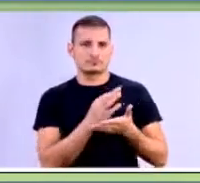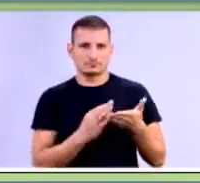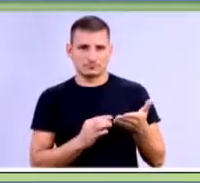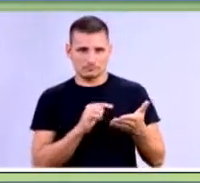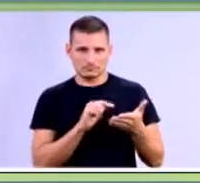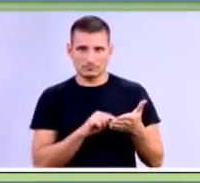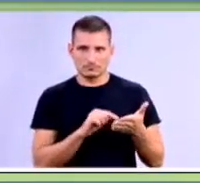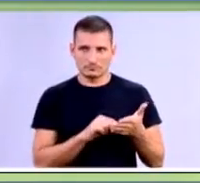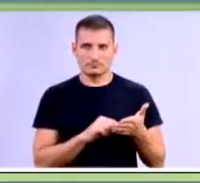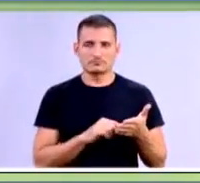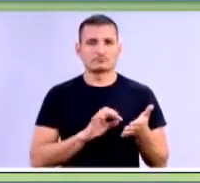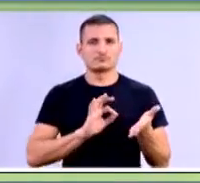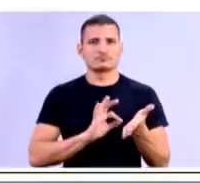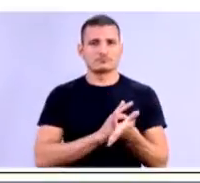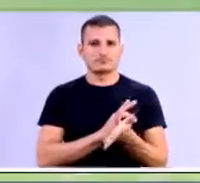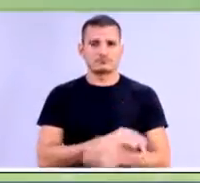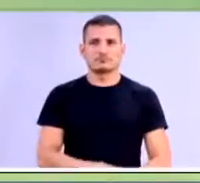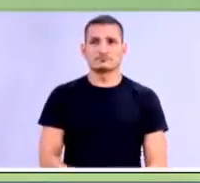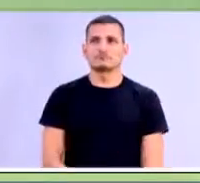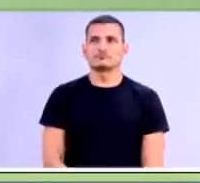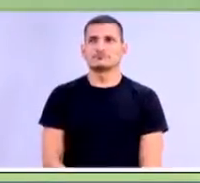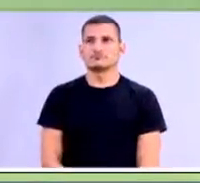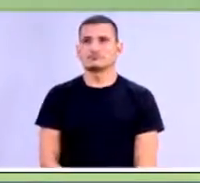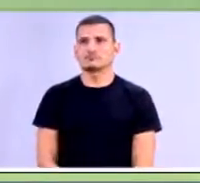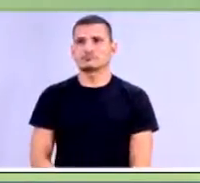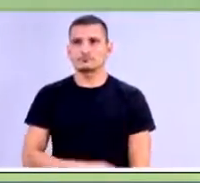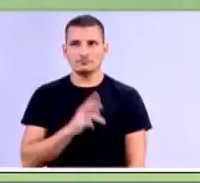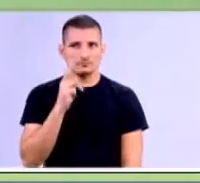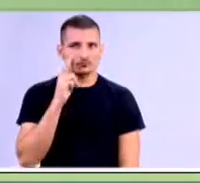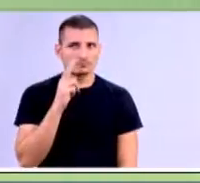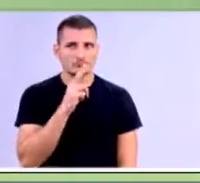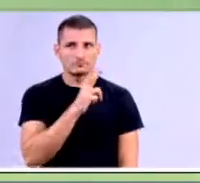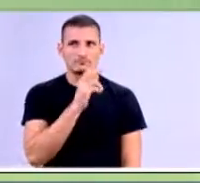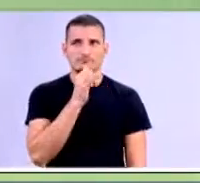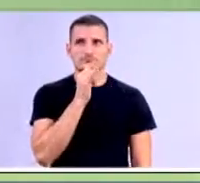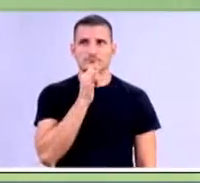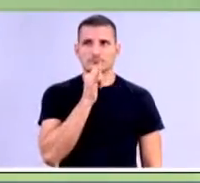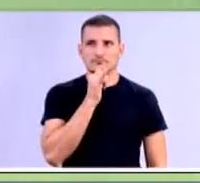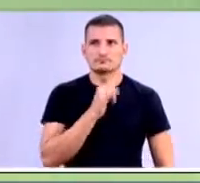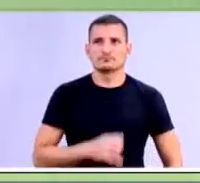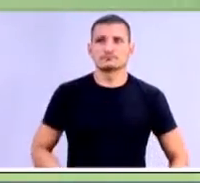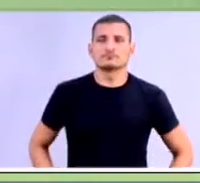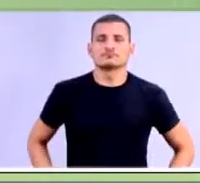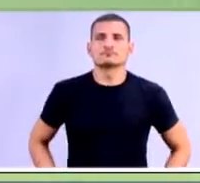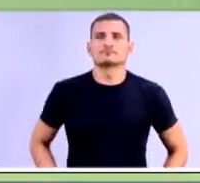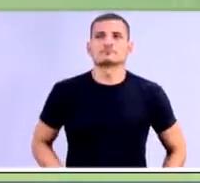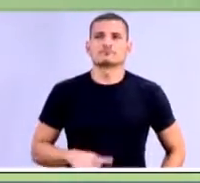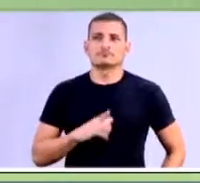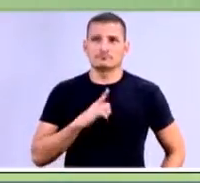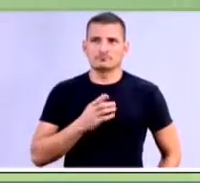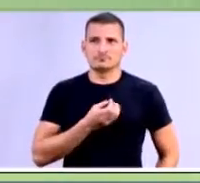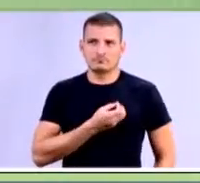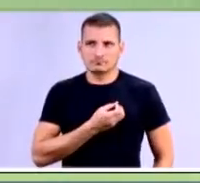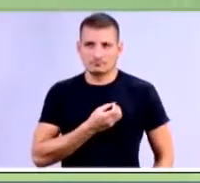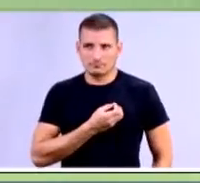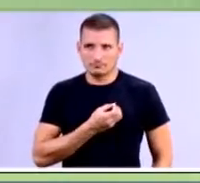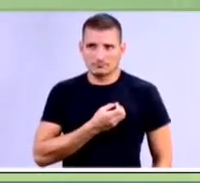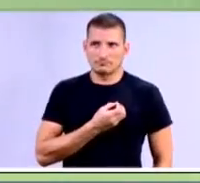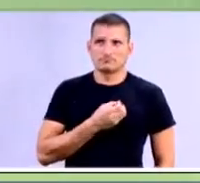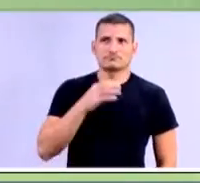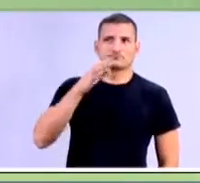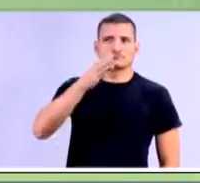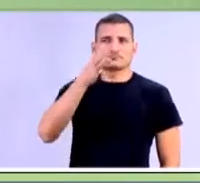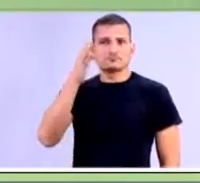fecho adequado e a assinatura. Olha o exemplo aqui pra gente. O memorando, geralmente, ele é numerado. Do lado